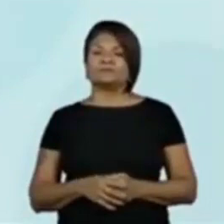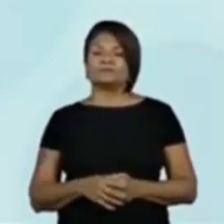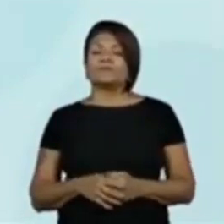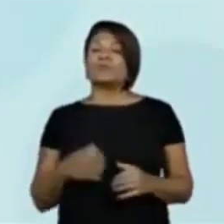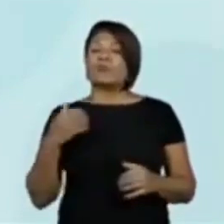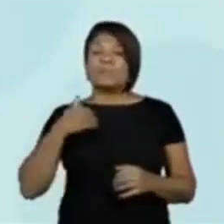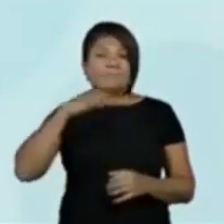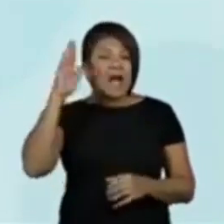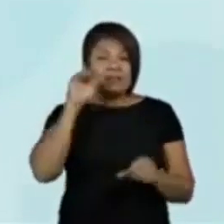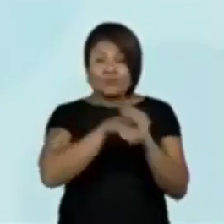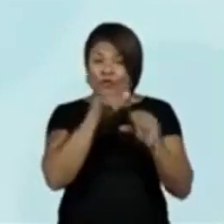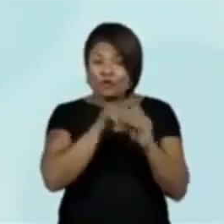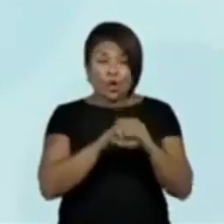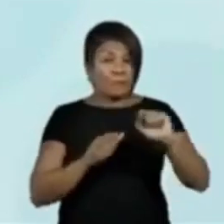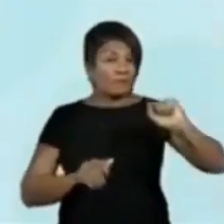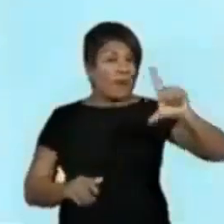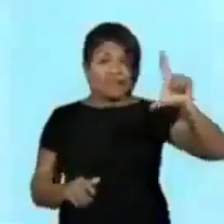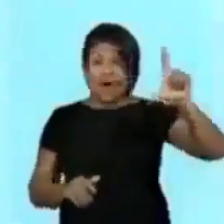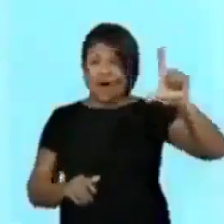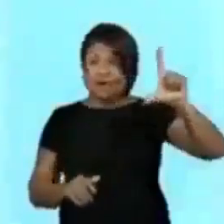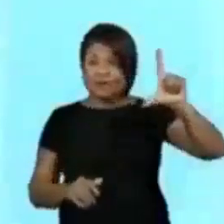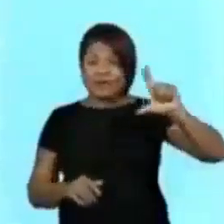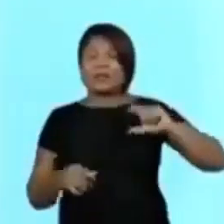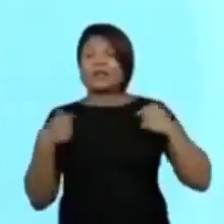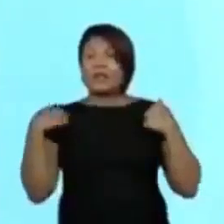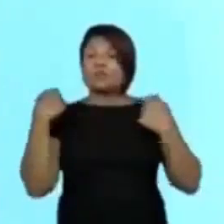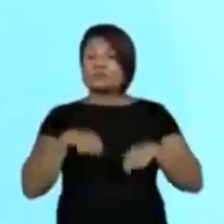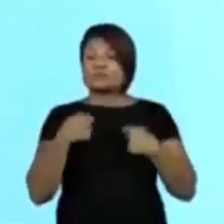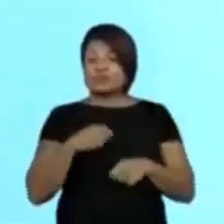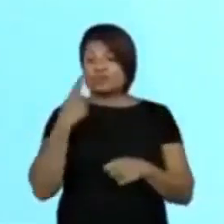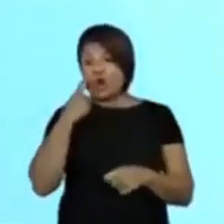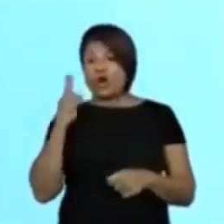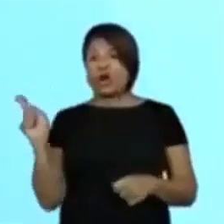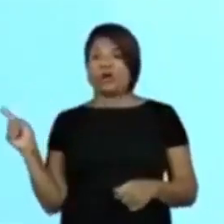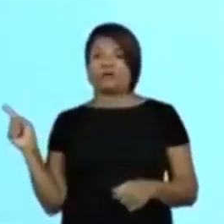Os mais votados, eu preciso olhar aqui